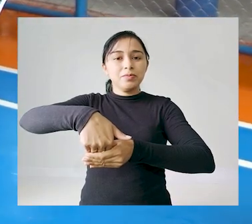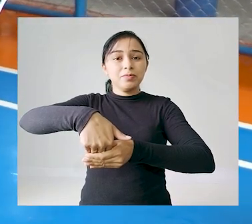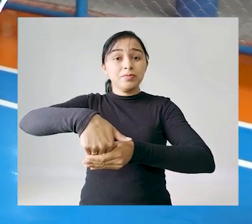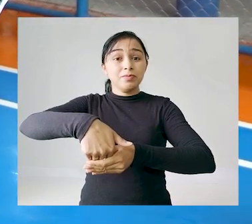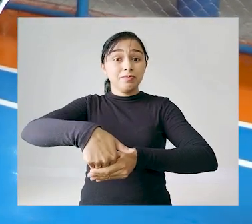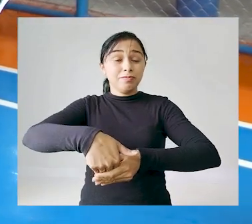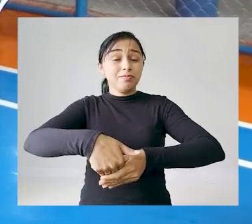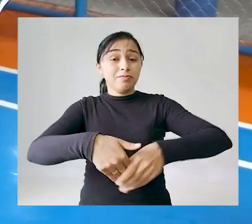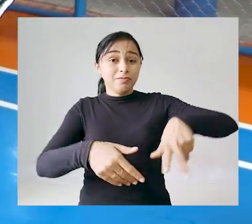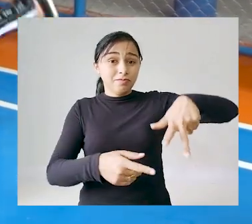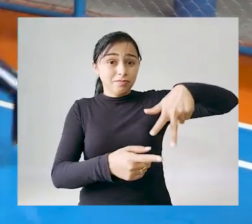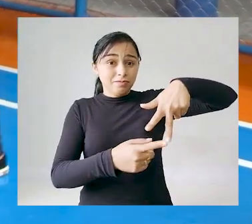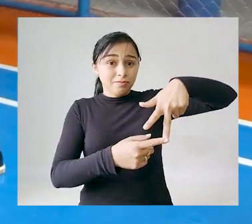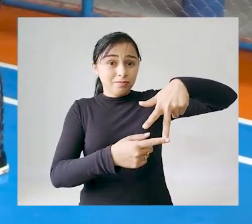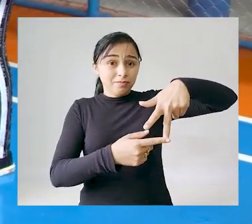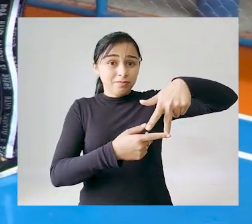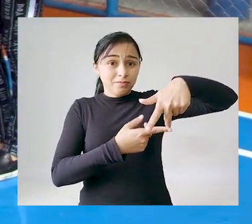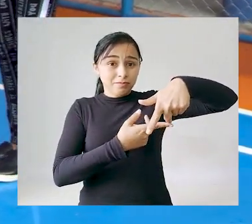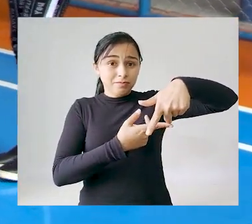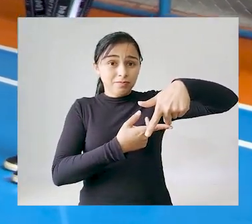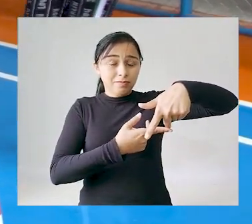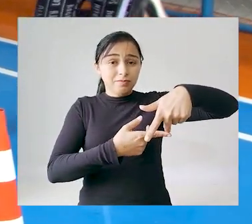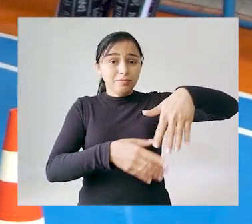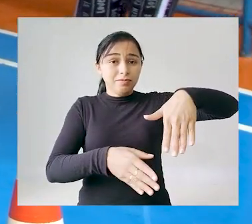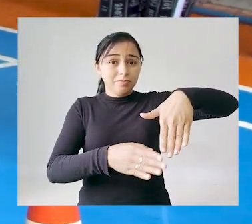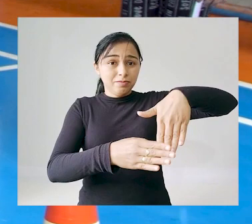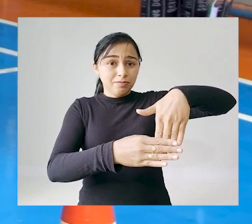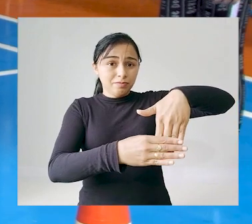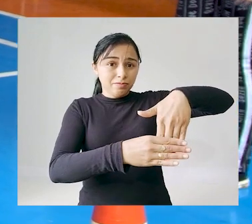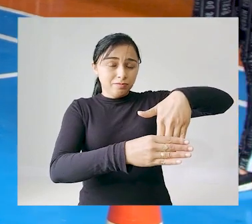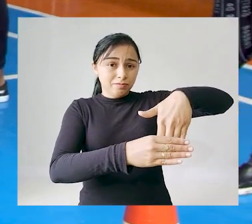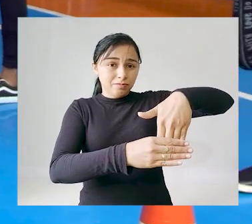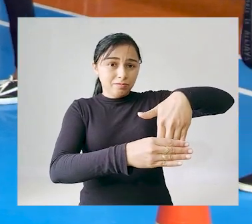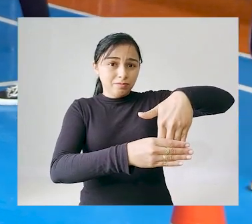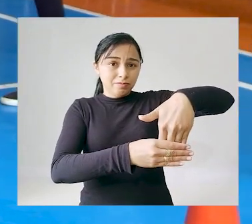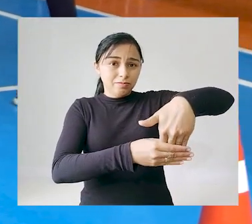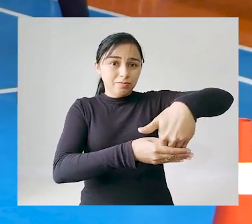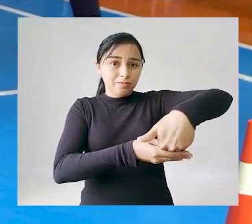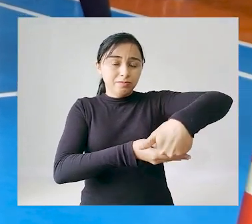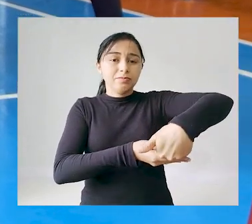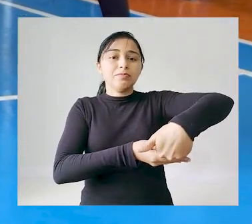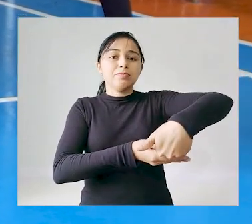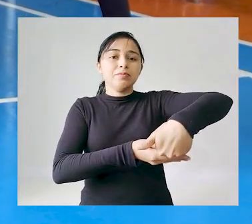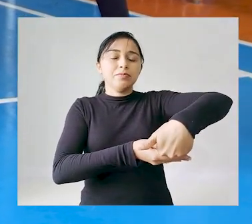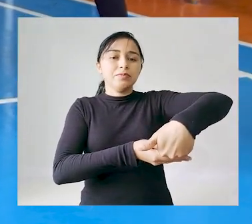Isso. Vamos a outra perna, vamos lá, outro lado. Puxou.